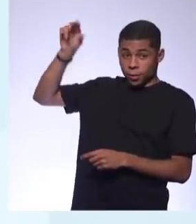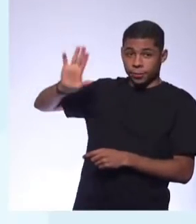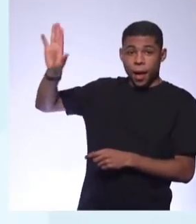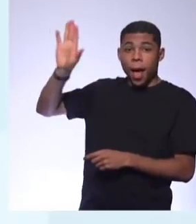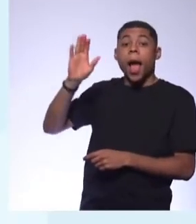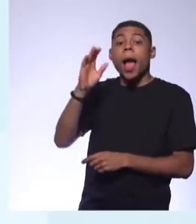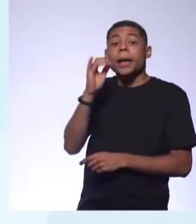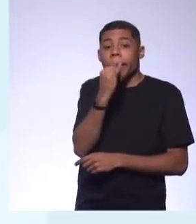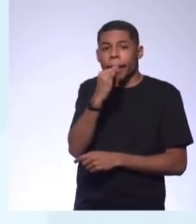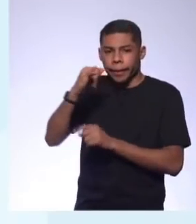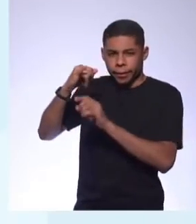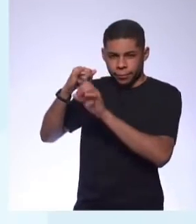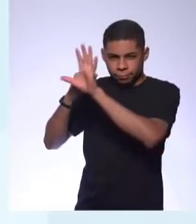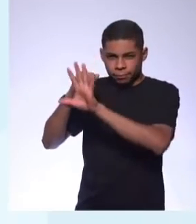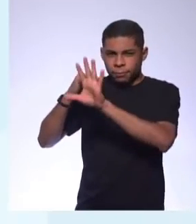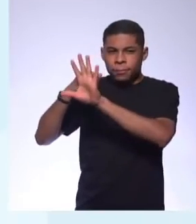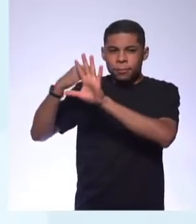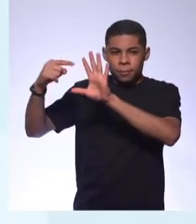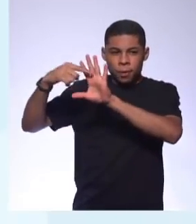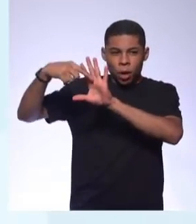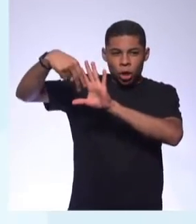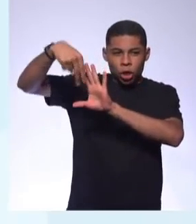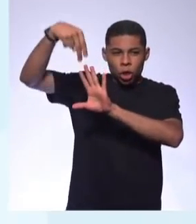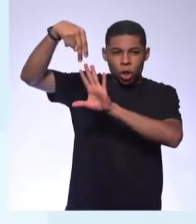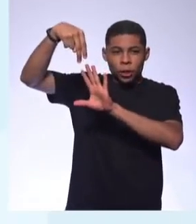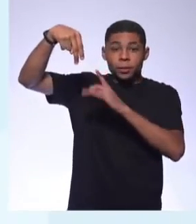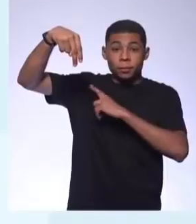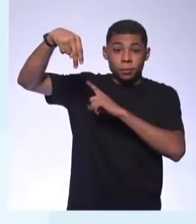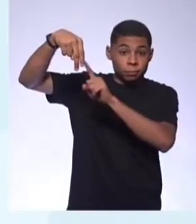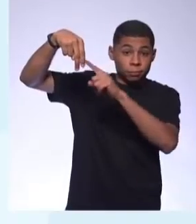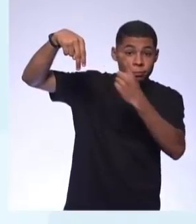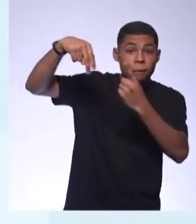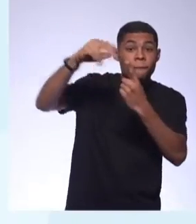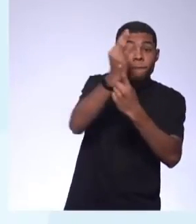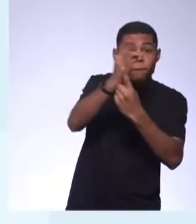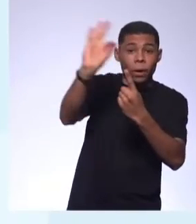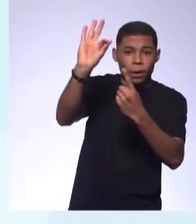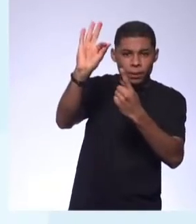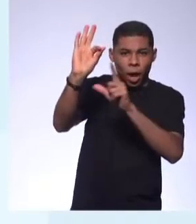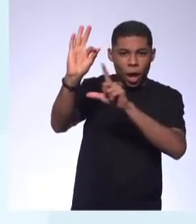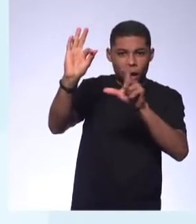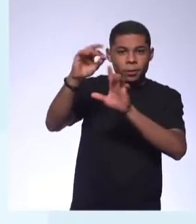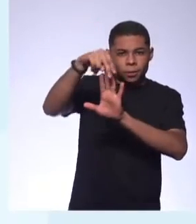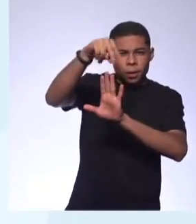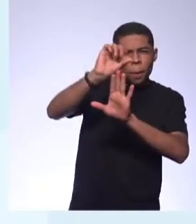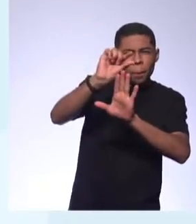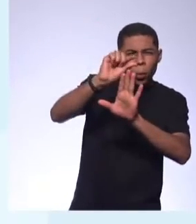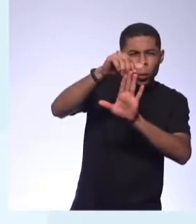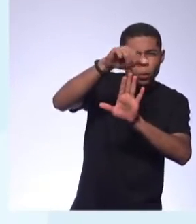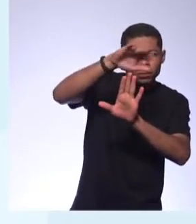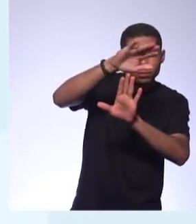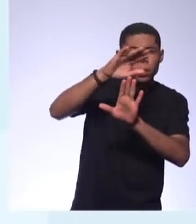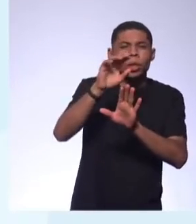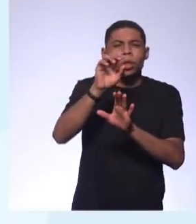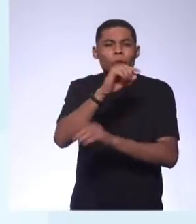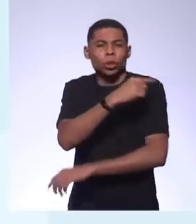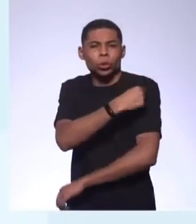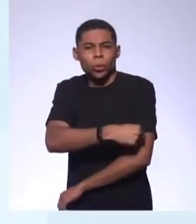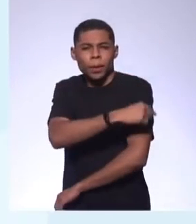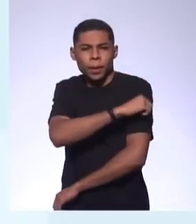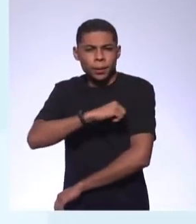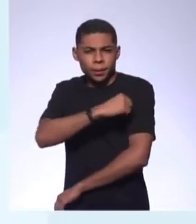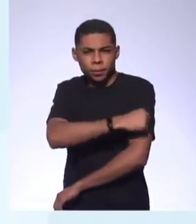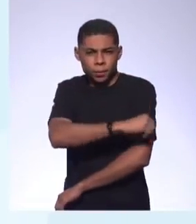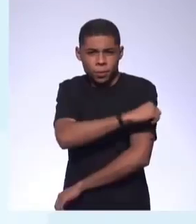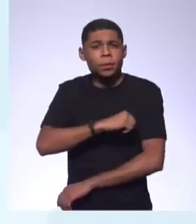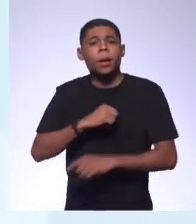vamos adentrar ali nos territórios franceses, do lado leste ali sul, um pouco acima da Suíça, você vai